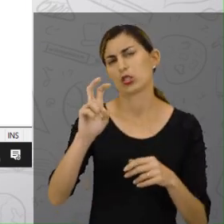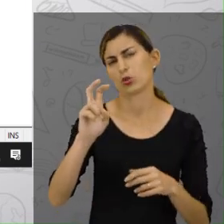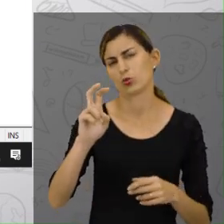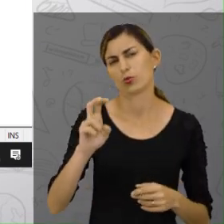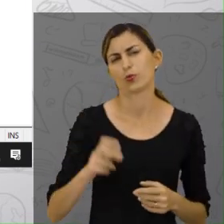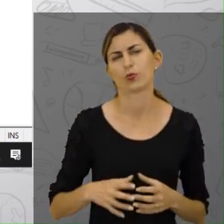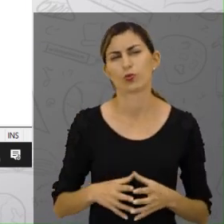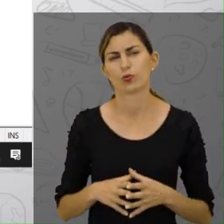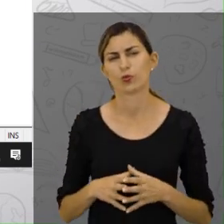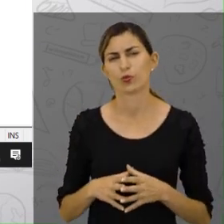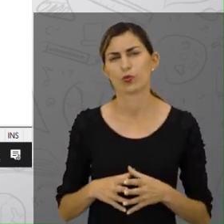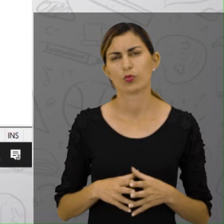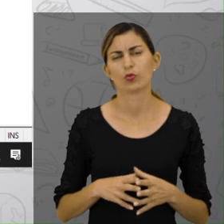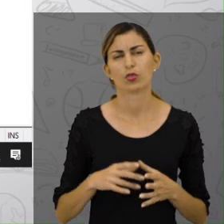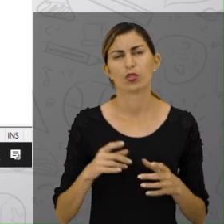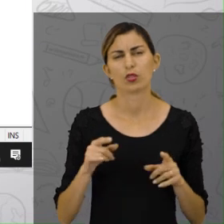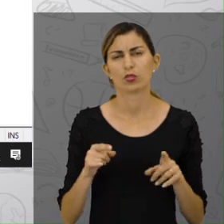5.